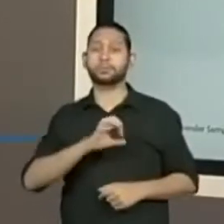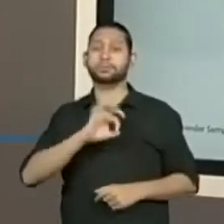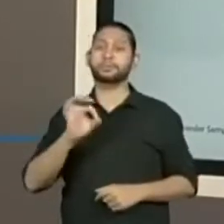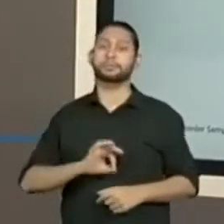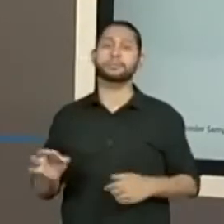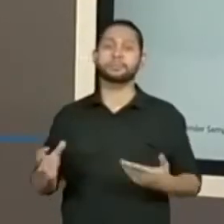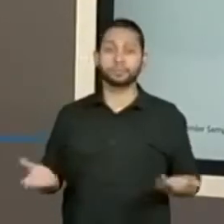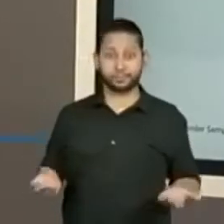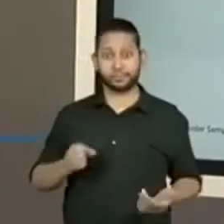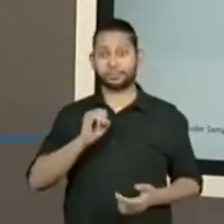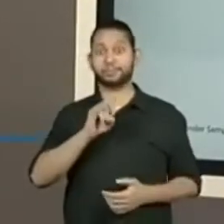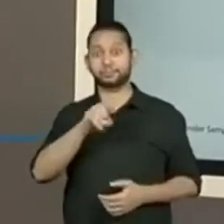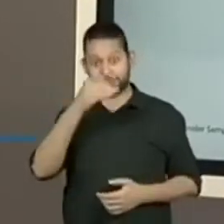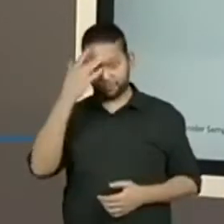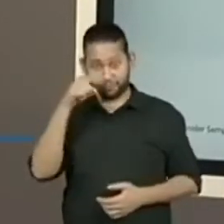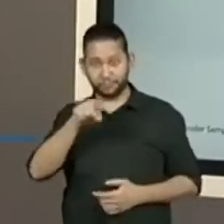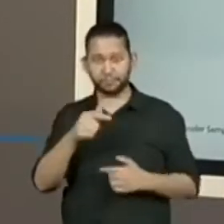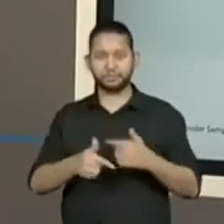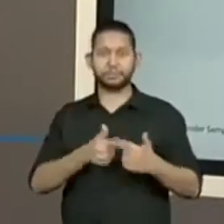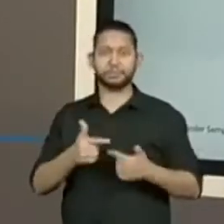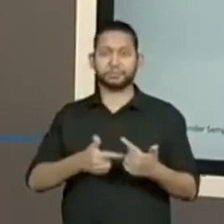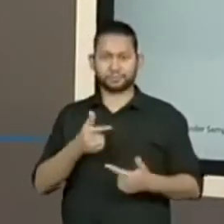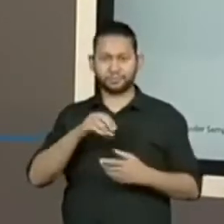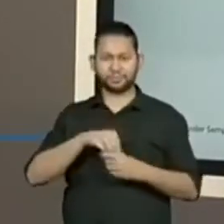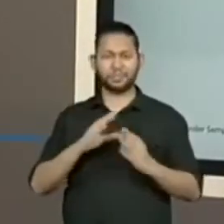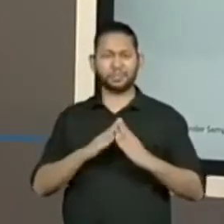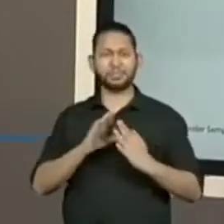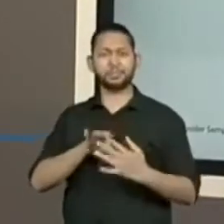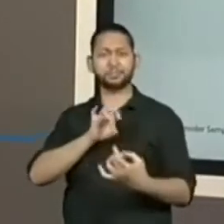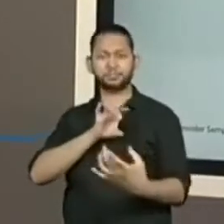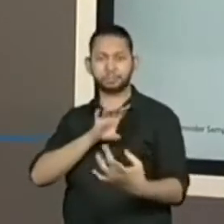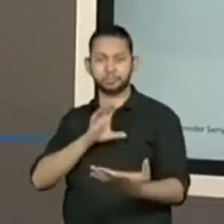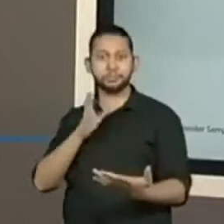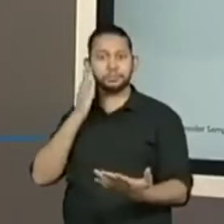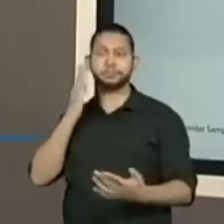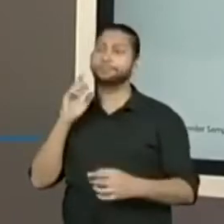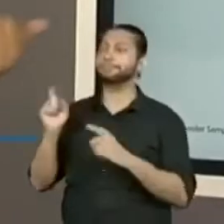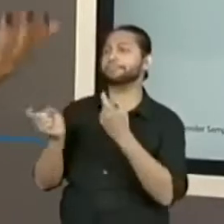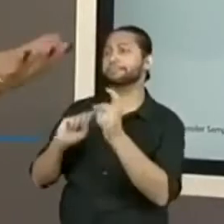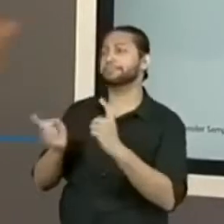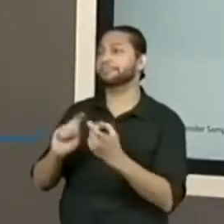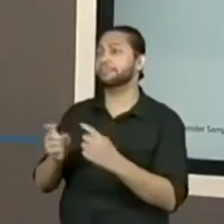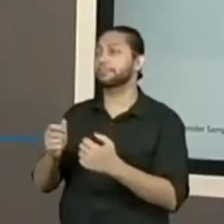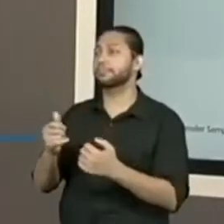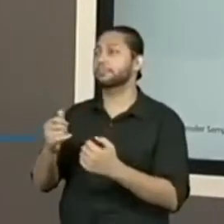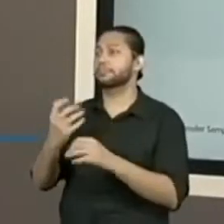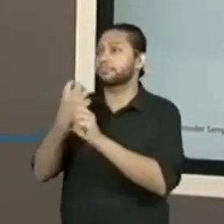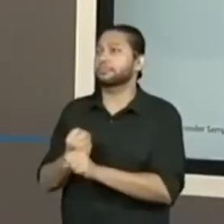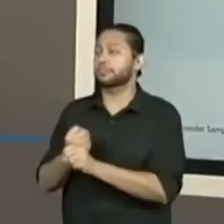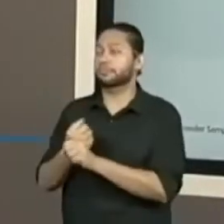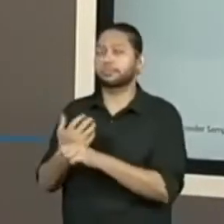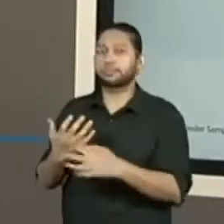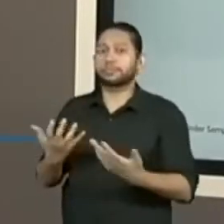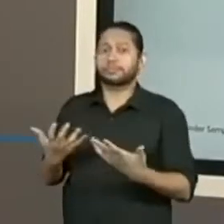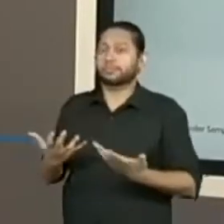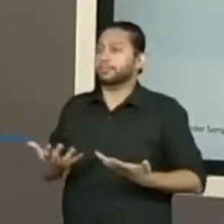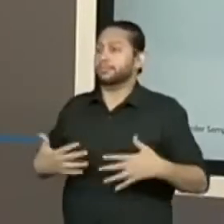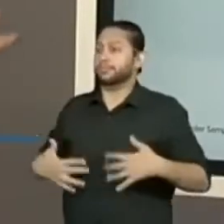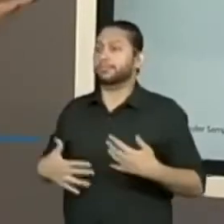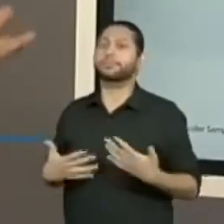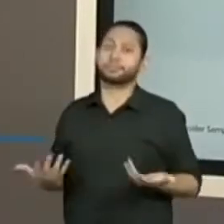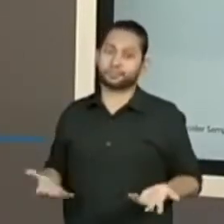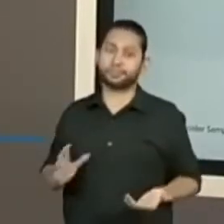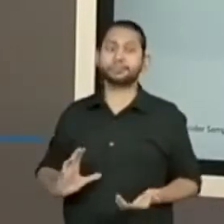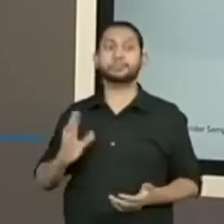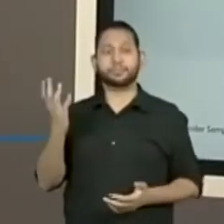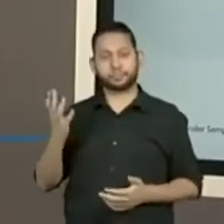está trabalhando remoto sabe muito bem disso, né? Que às vezes no meio de uma reunião a internet dá um pequeno defeitinho, né? Então, são